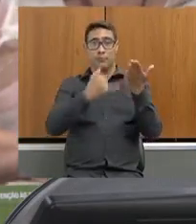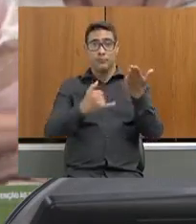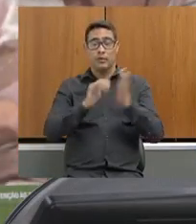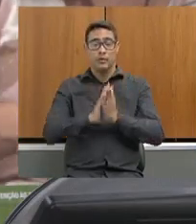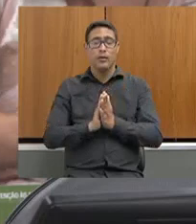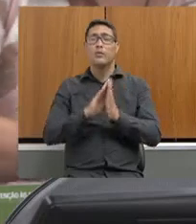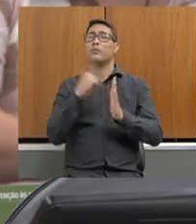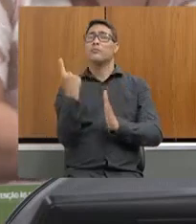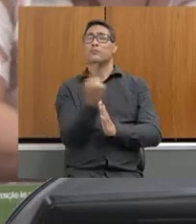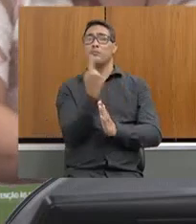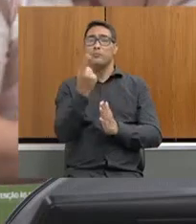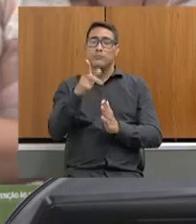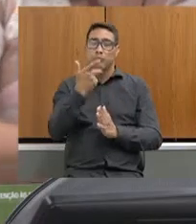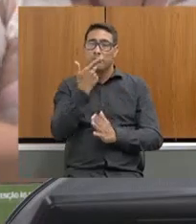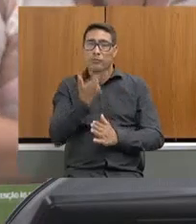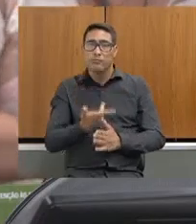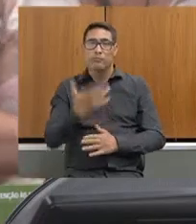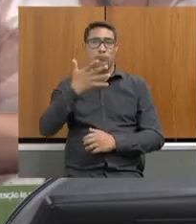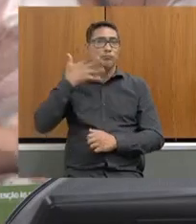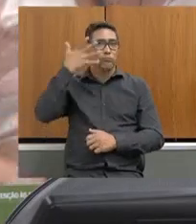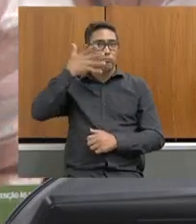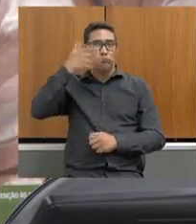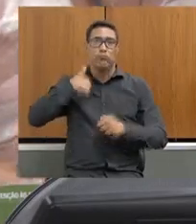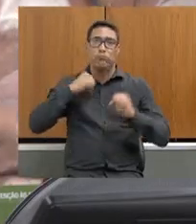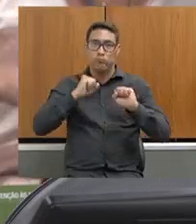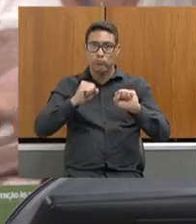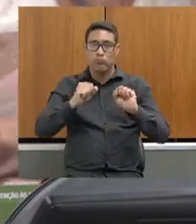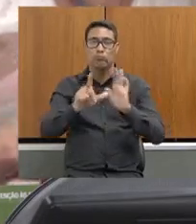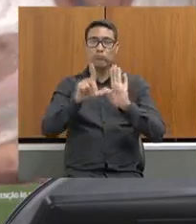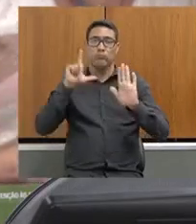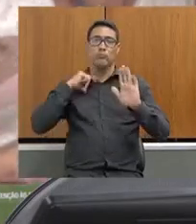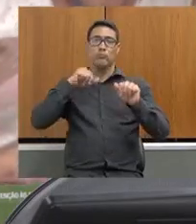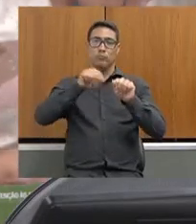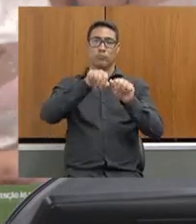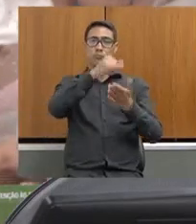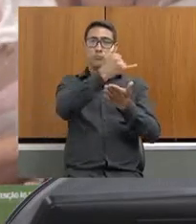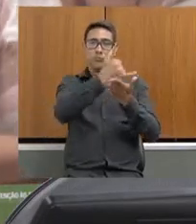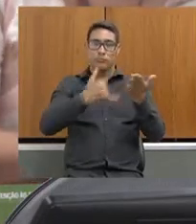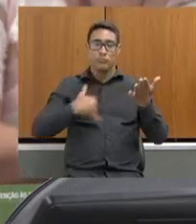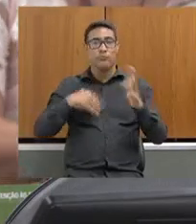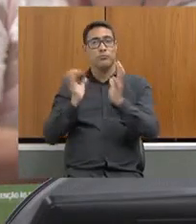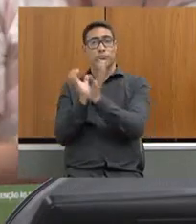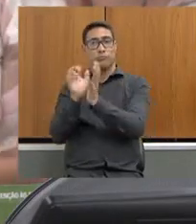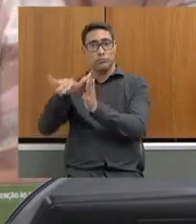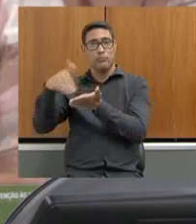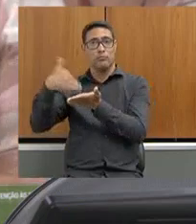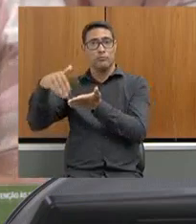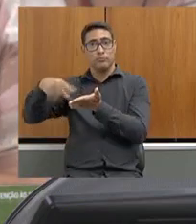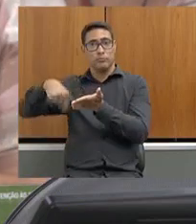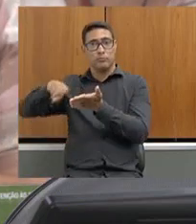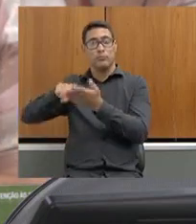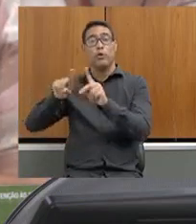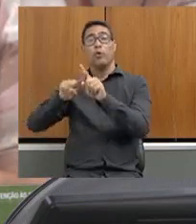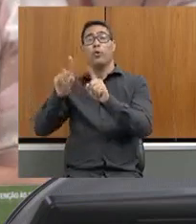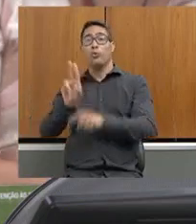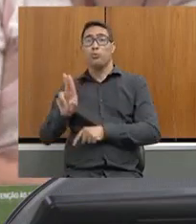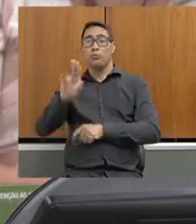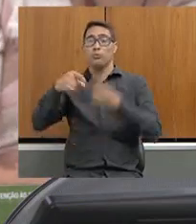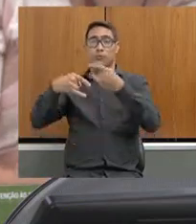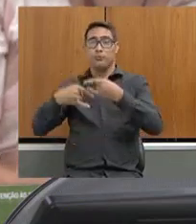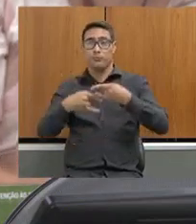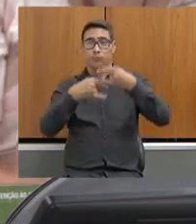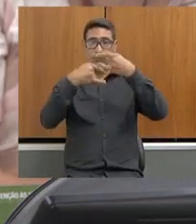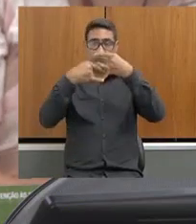desejarem fazer uso da palavra podem se inscrever pessoalmente, junto à assessoria da comissão ou pelo chat do Zoom, os que